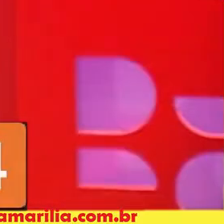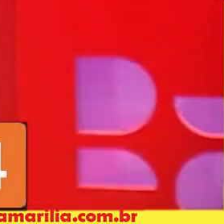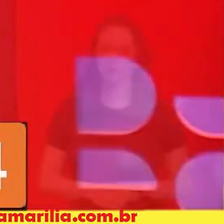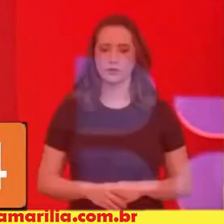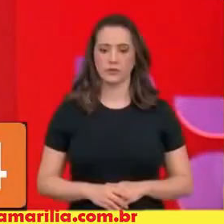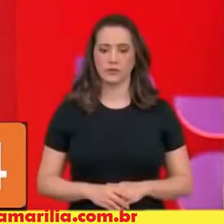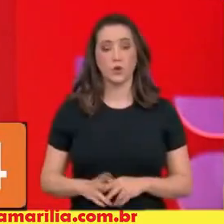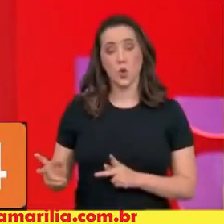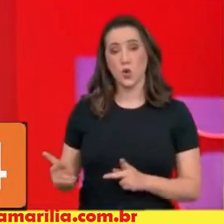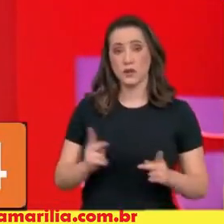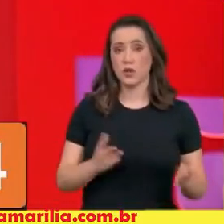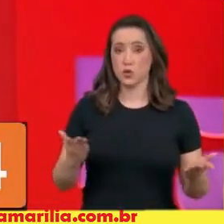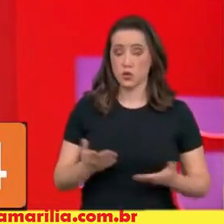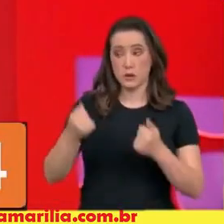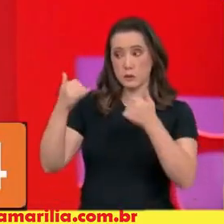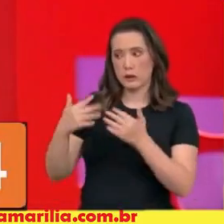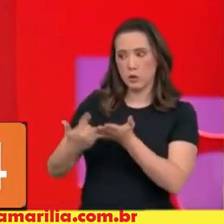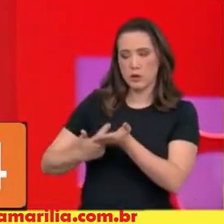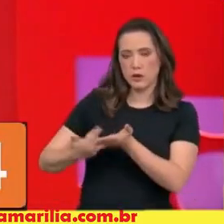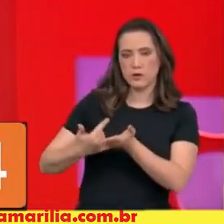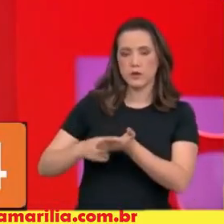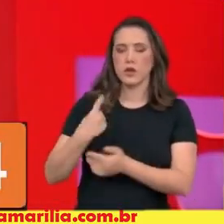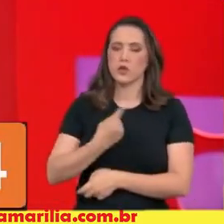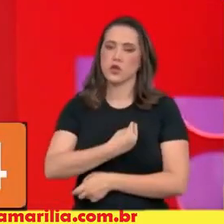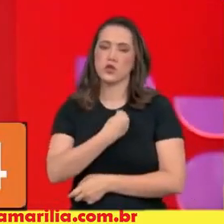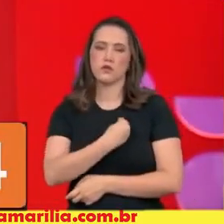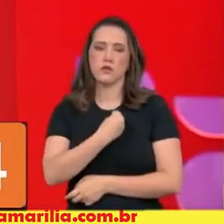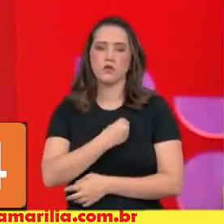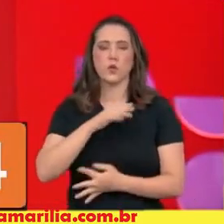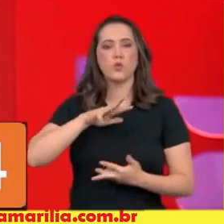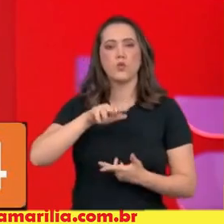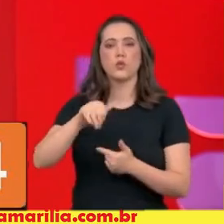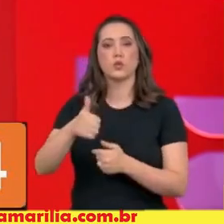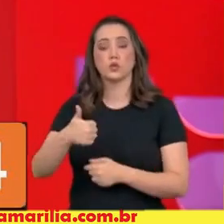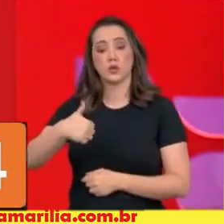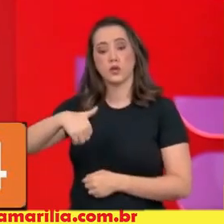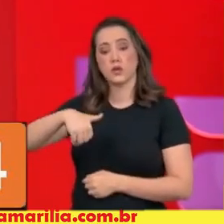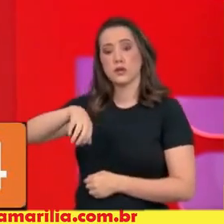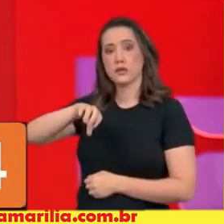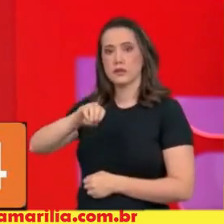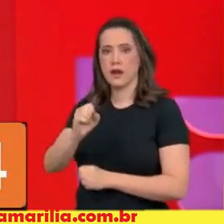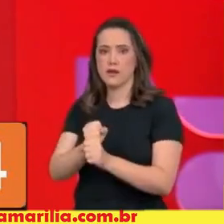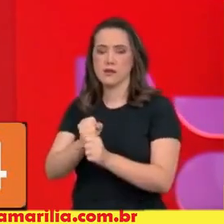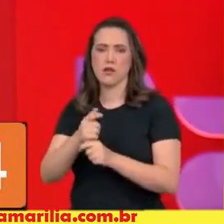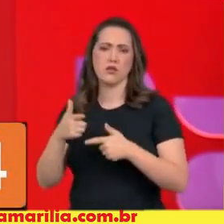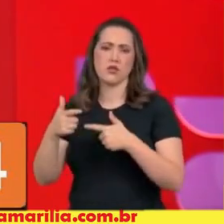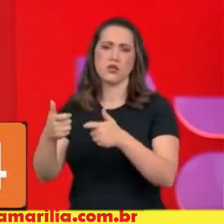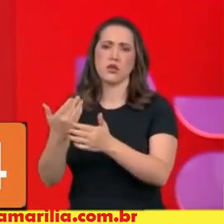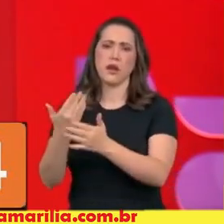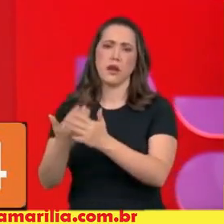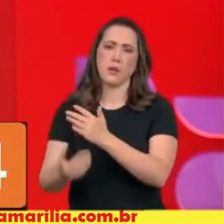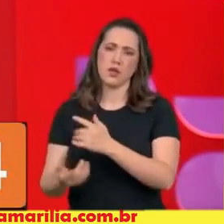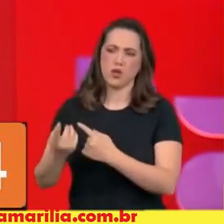O meu convidado de hoje defende em seu novo livro que vivemos no mundo de uma década de revoluções perdidas. Do Brasil ao